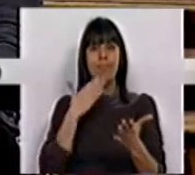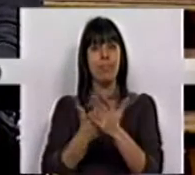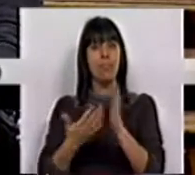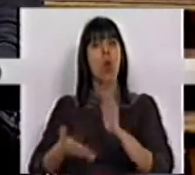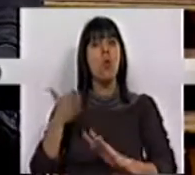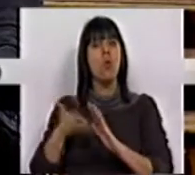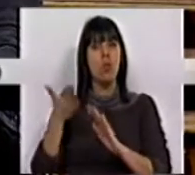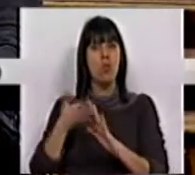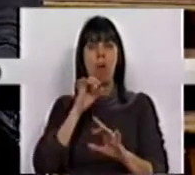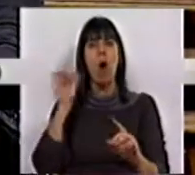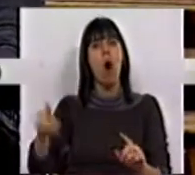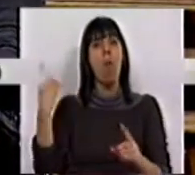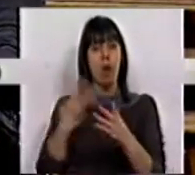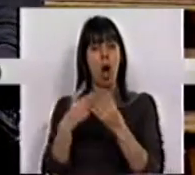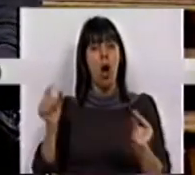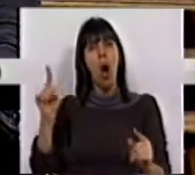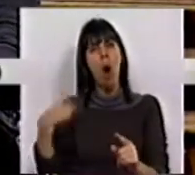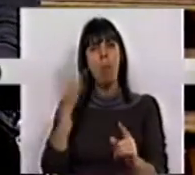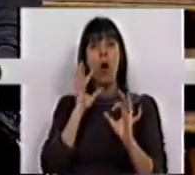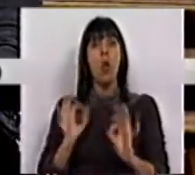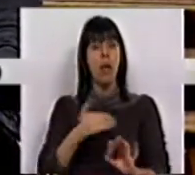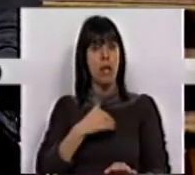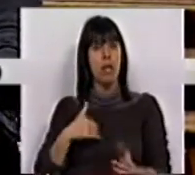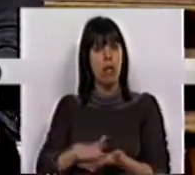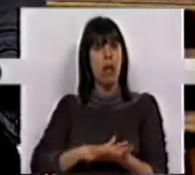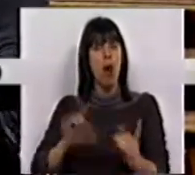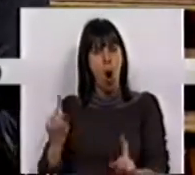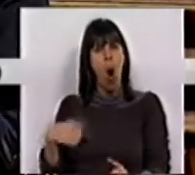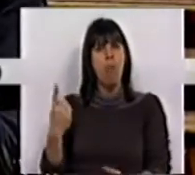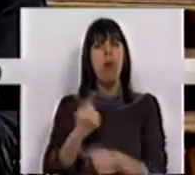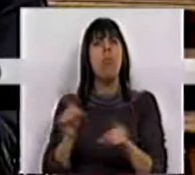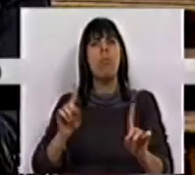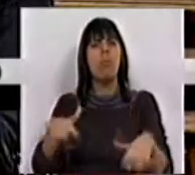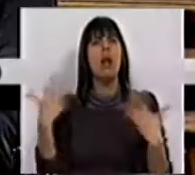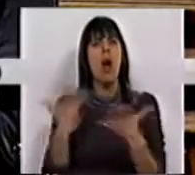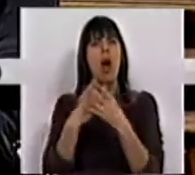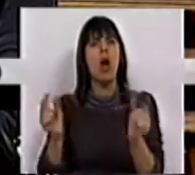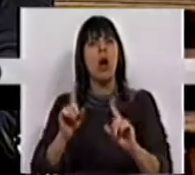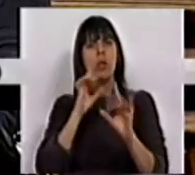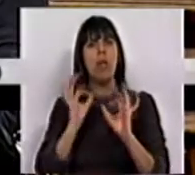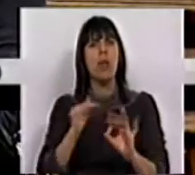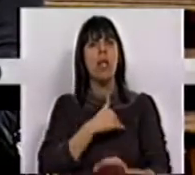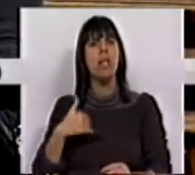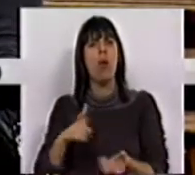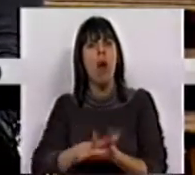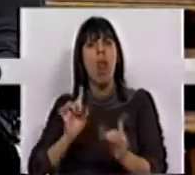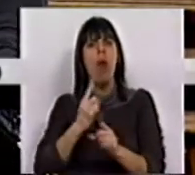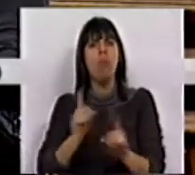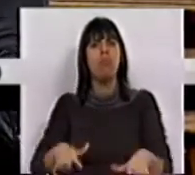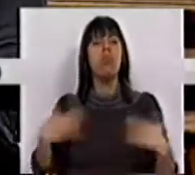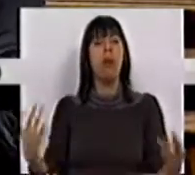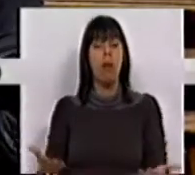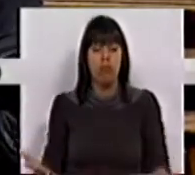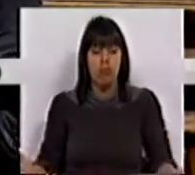desembocam nas urgências podiam ser resolvidas pelos cuidados de saúde primários. E porquê que não são resolvidos pelos cuidados de saúde primários, Sr.